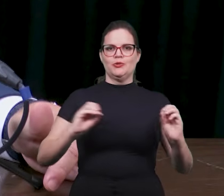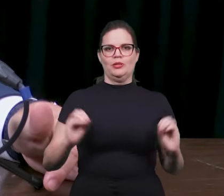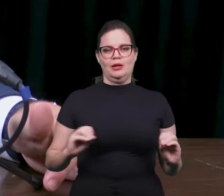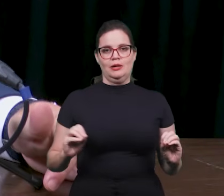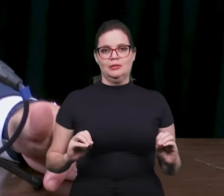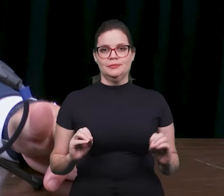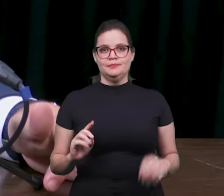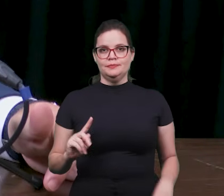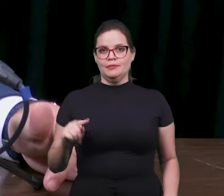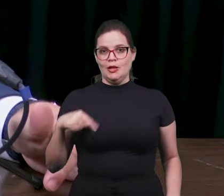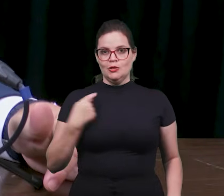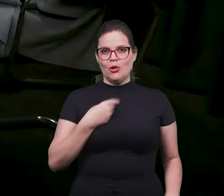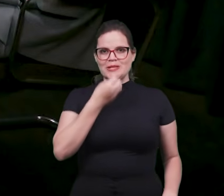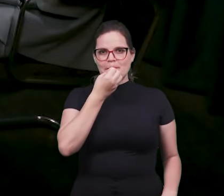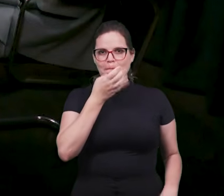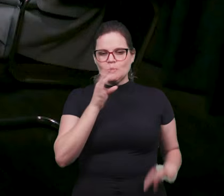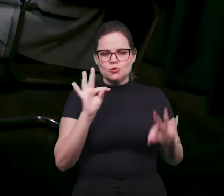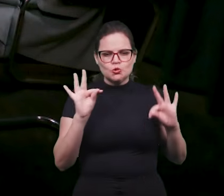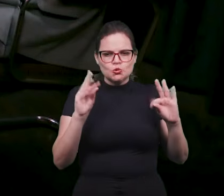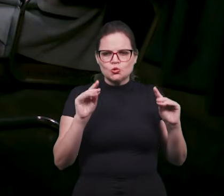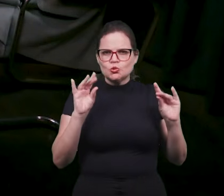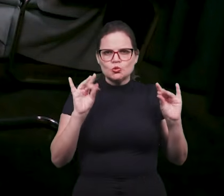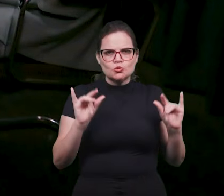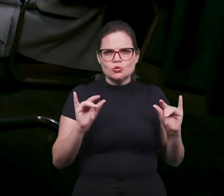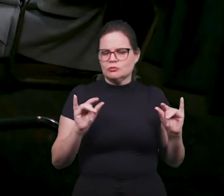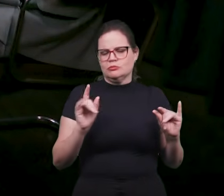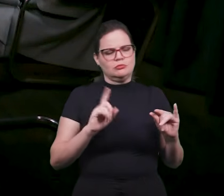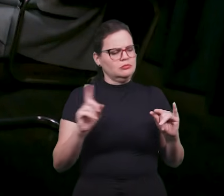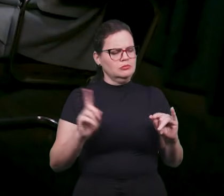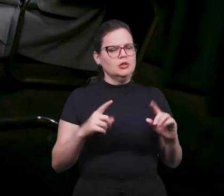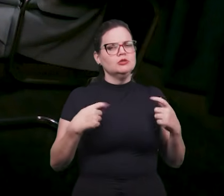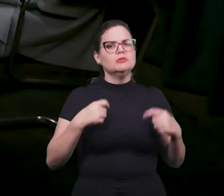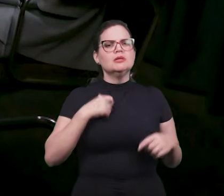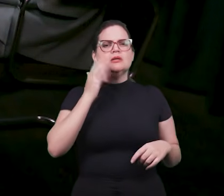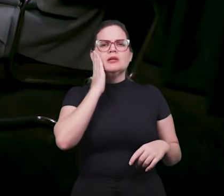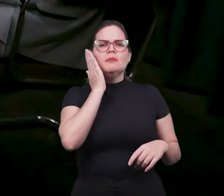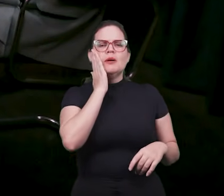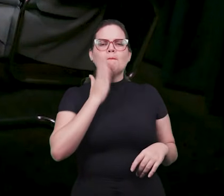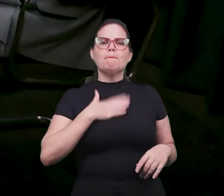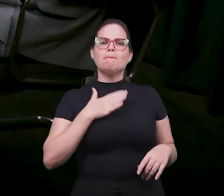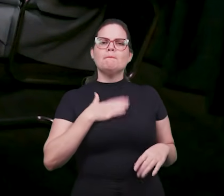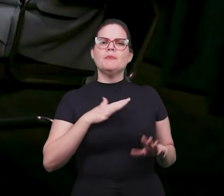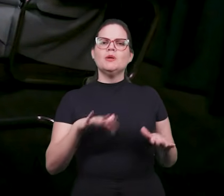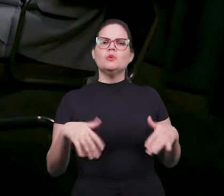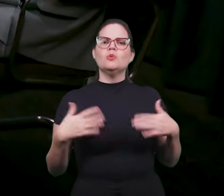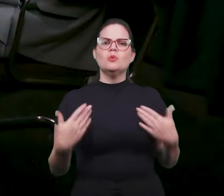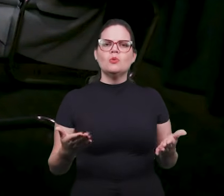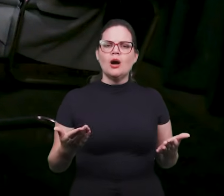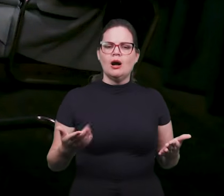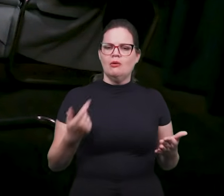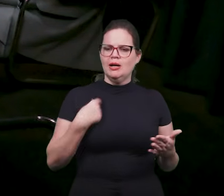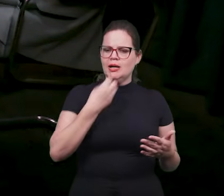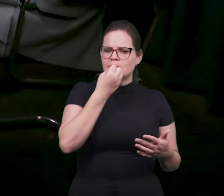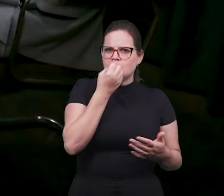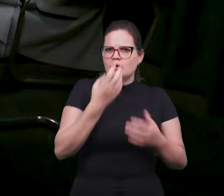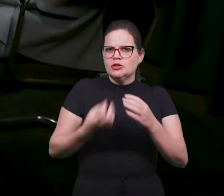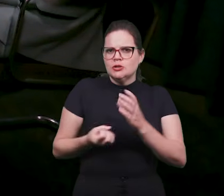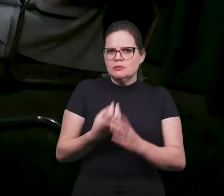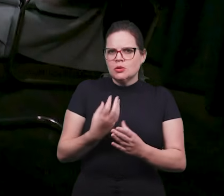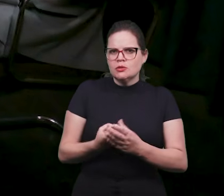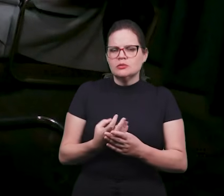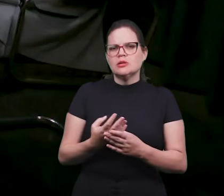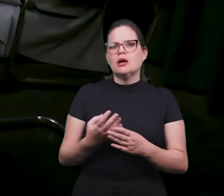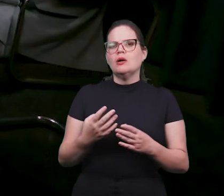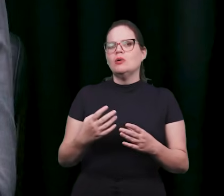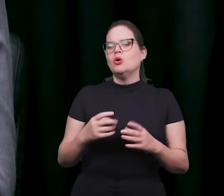organização. E né? nós não somos bons em todas as áreas. Então o empresário tem que saber qual que é o meu déficit. É de produção, é